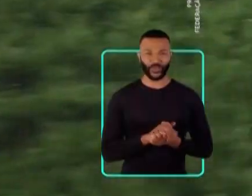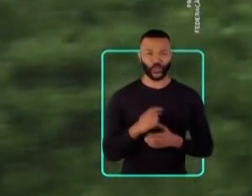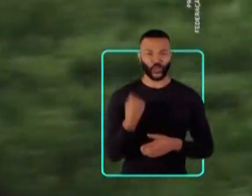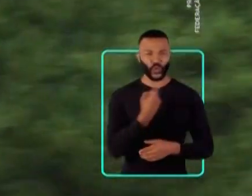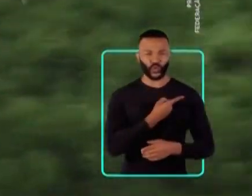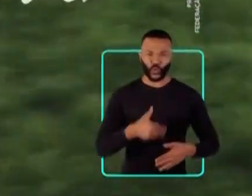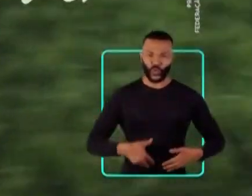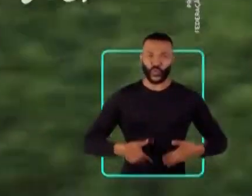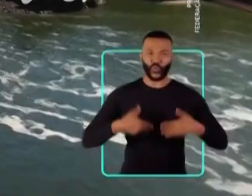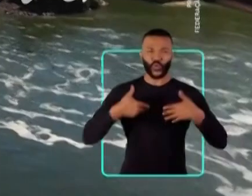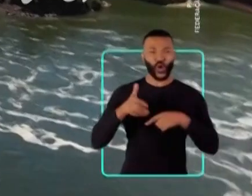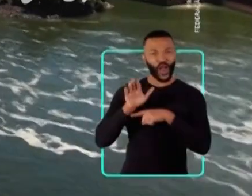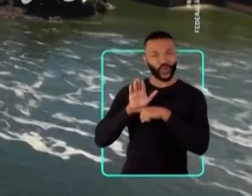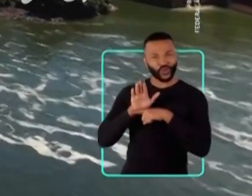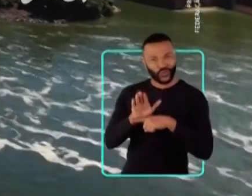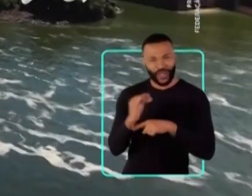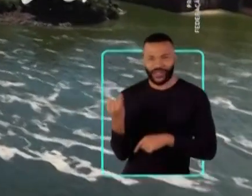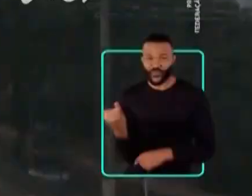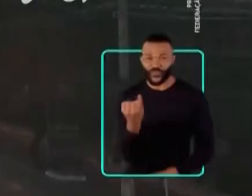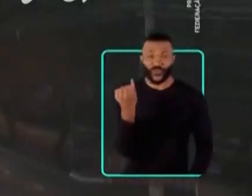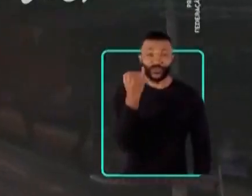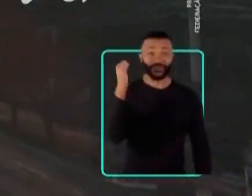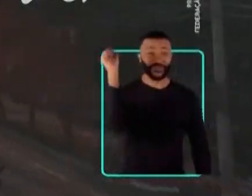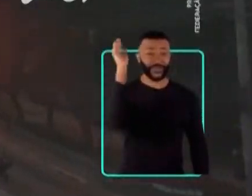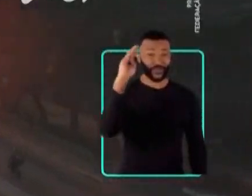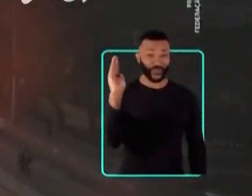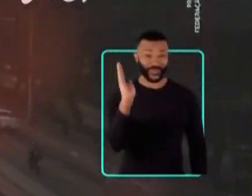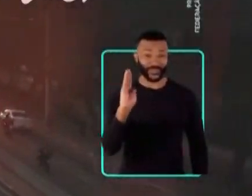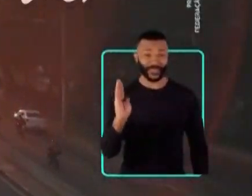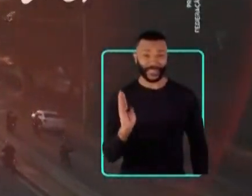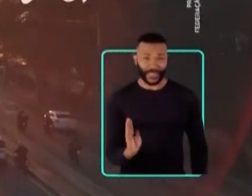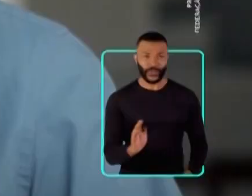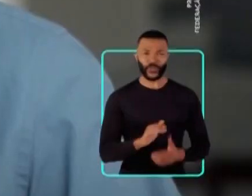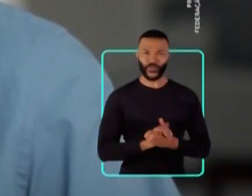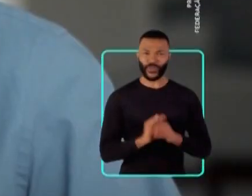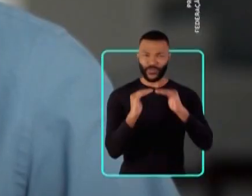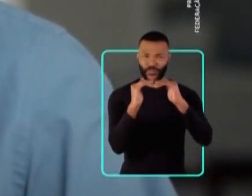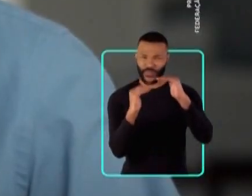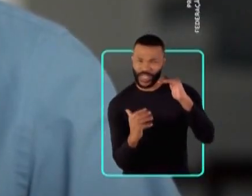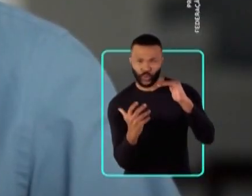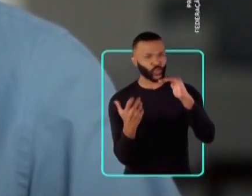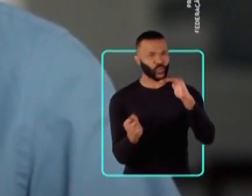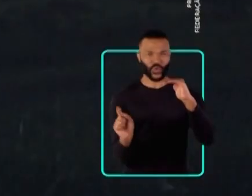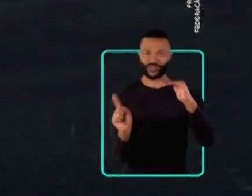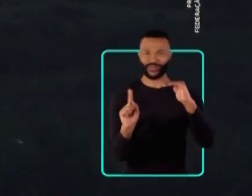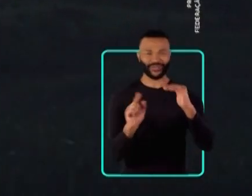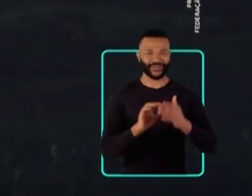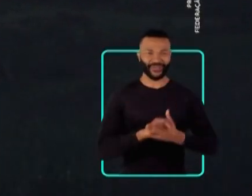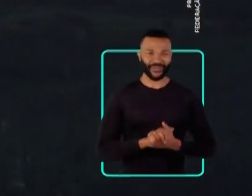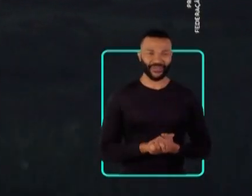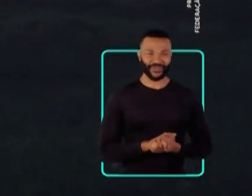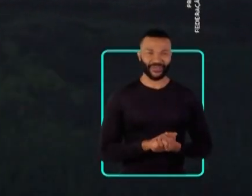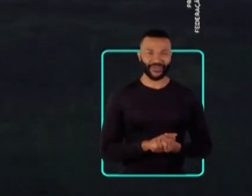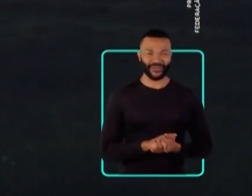Nosso orgulho de contribuir com a riqueza do nosso país e de não aceitar menos em troca.